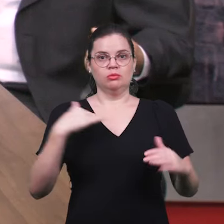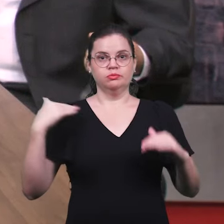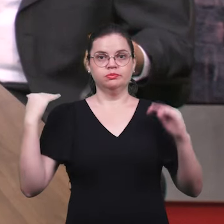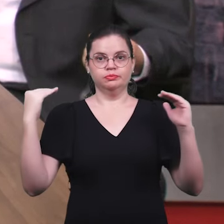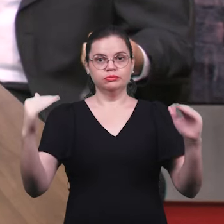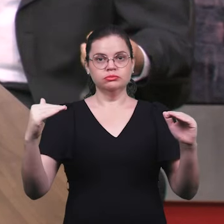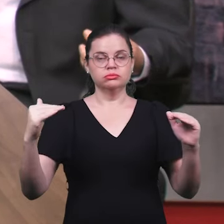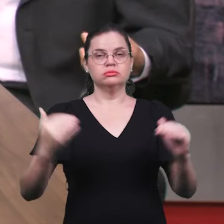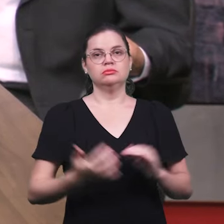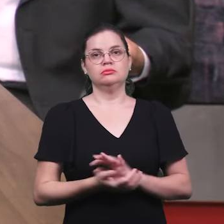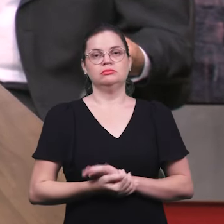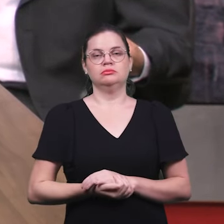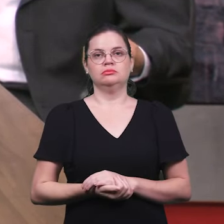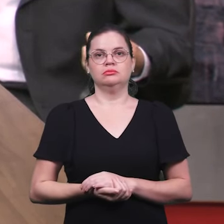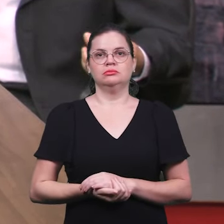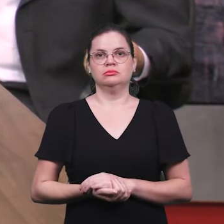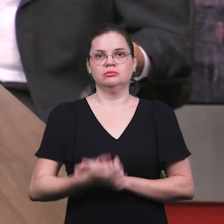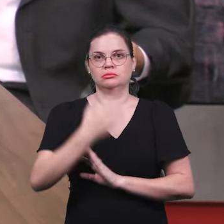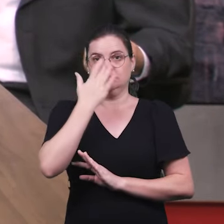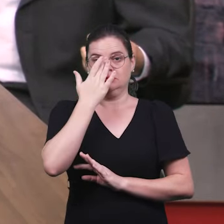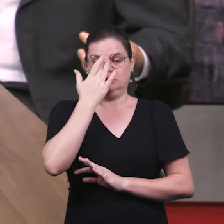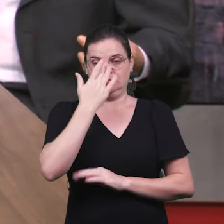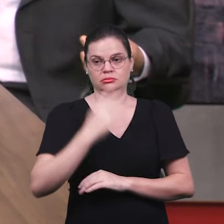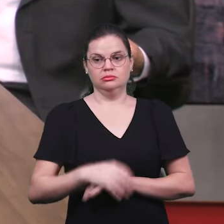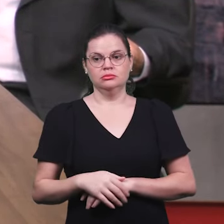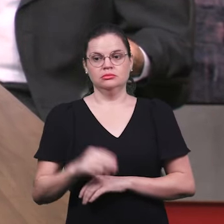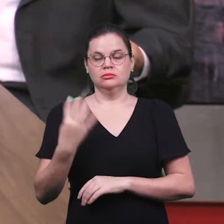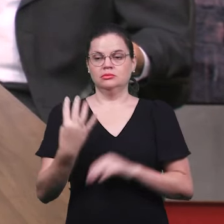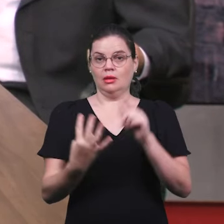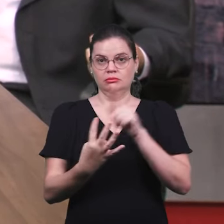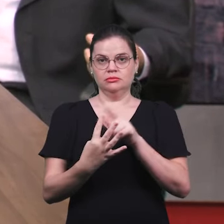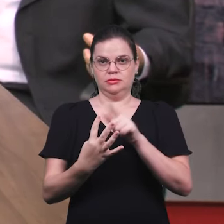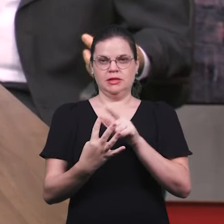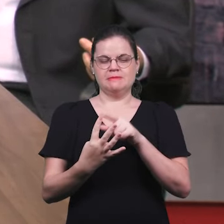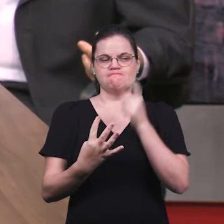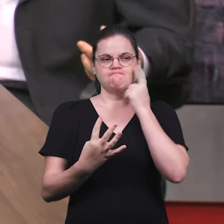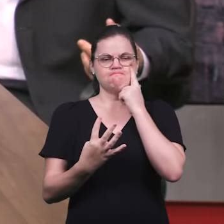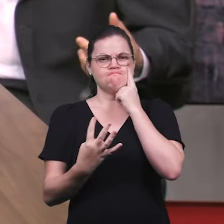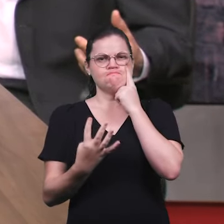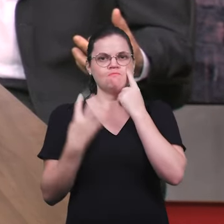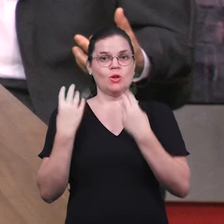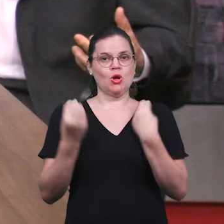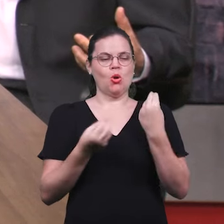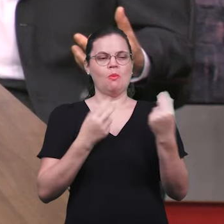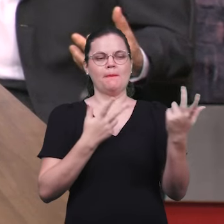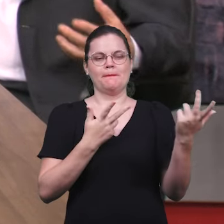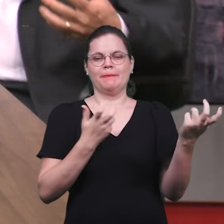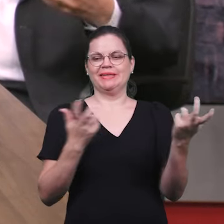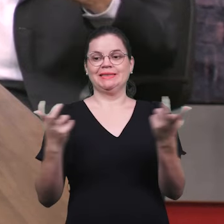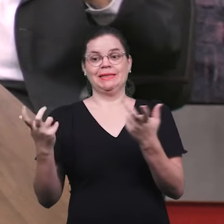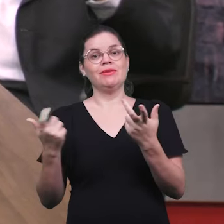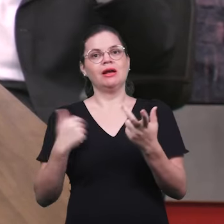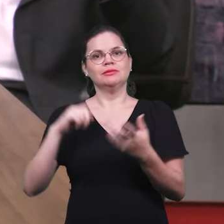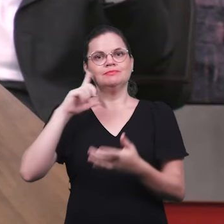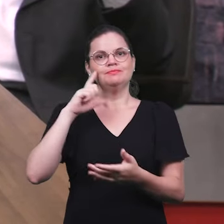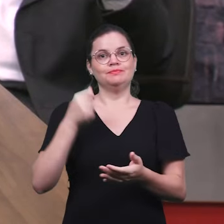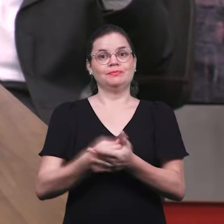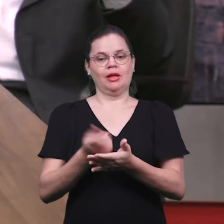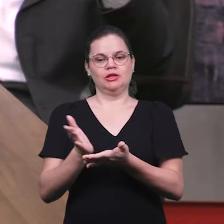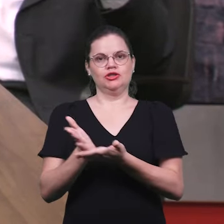que demonstrou ter uma capacidade de gestão muito grande. Ele começou a observar que a